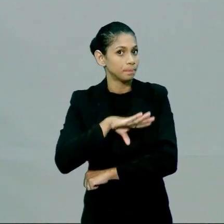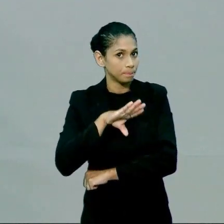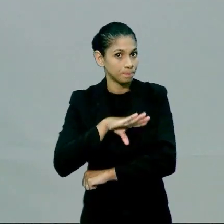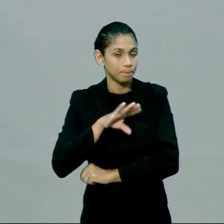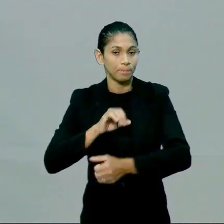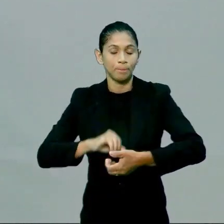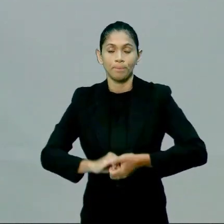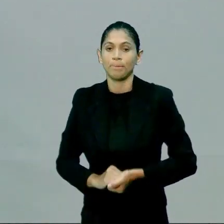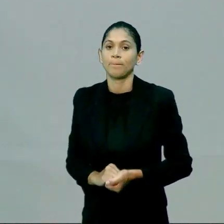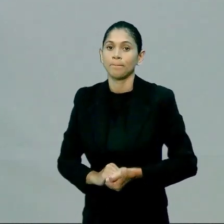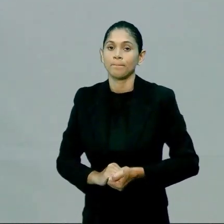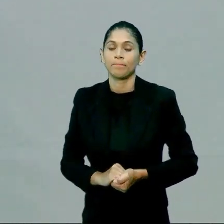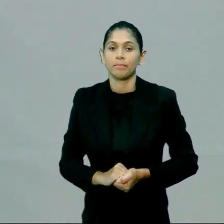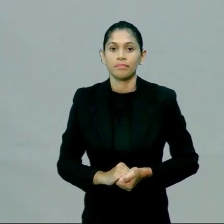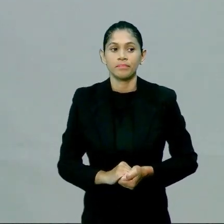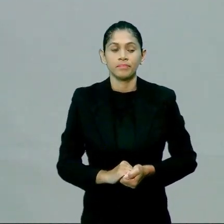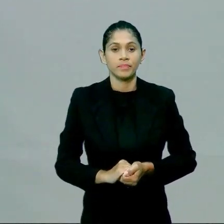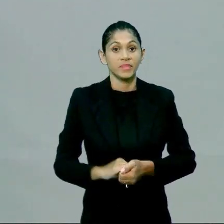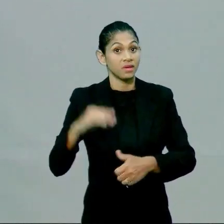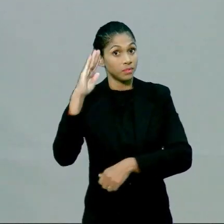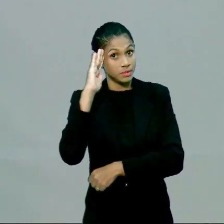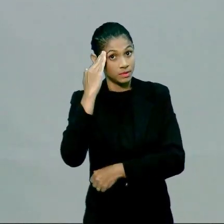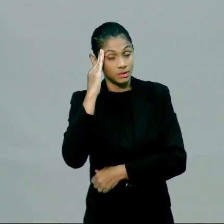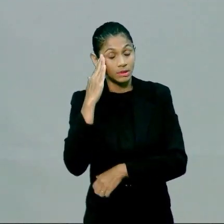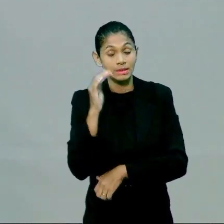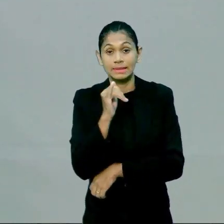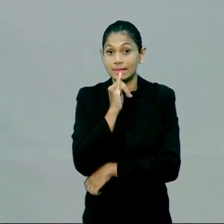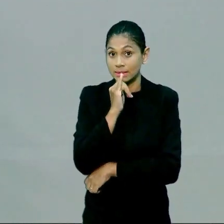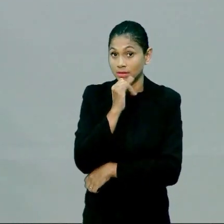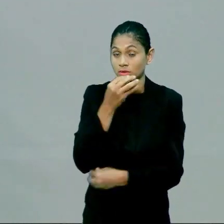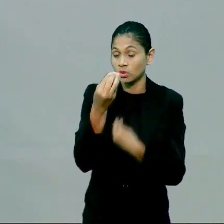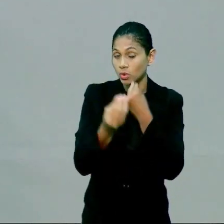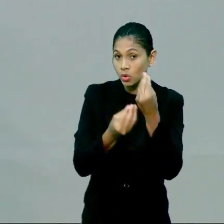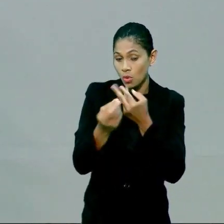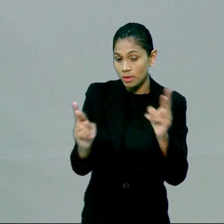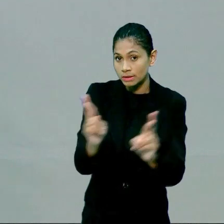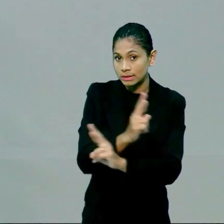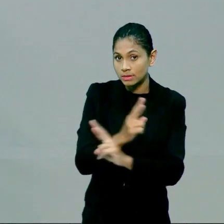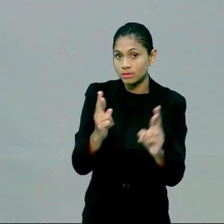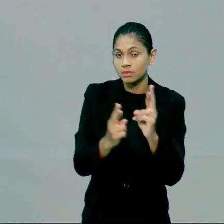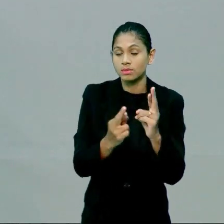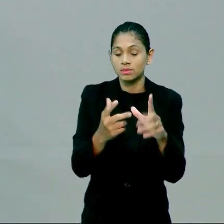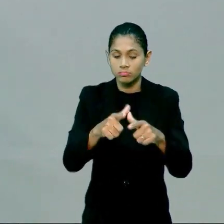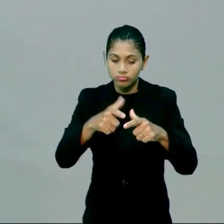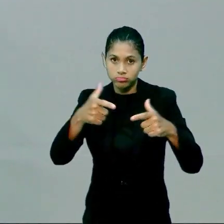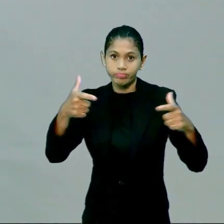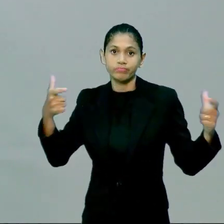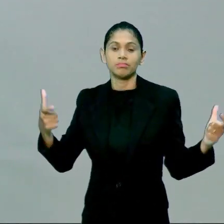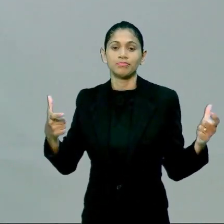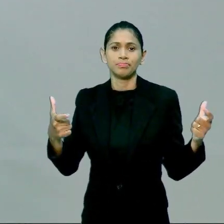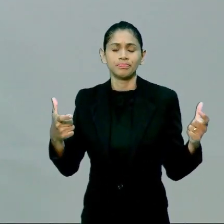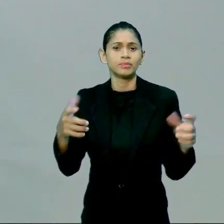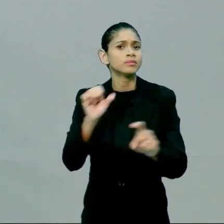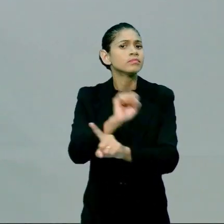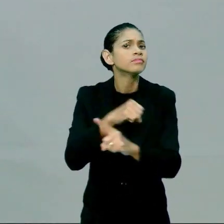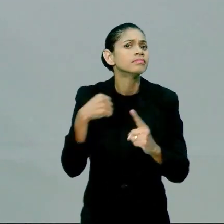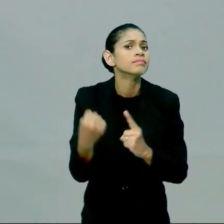vai entender como essa relação ainda vai se tornar mais complexa. E a